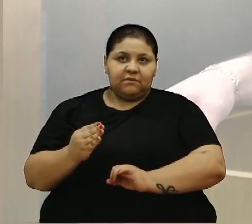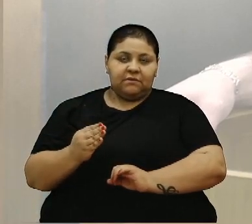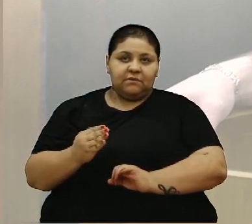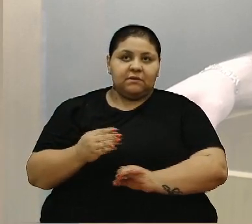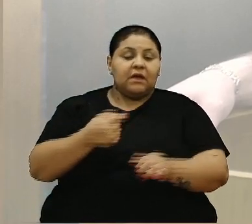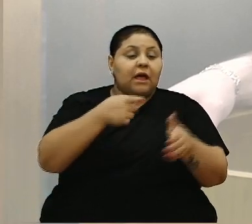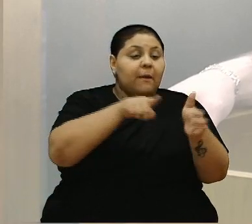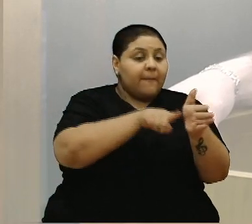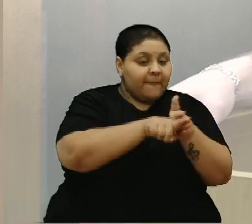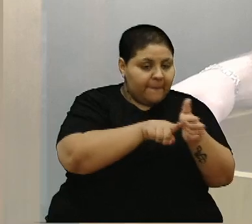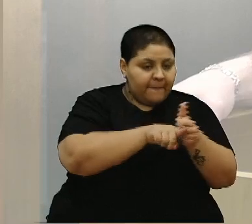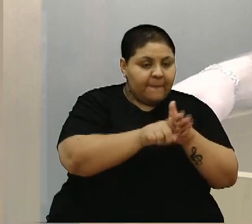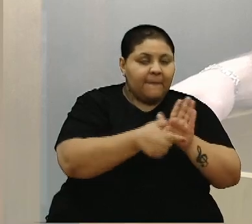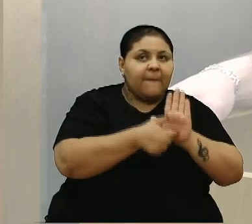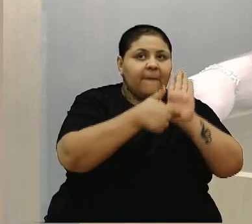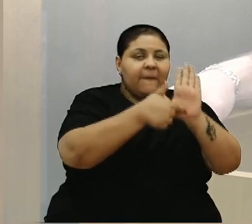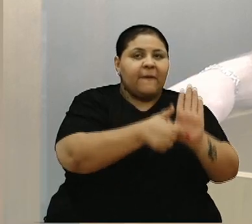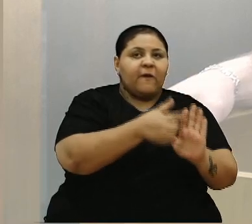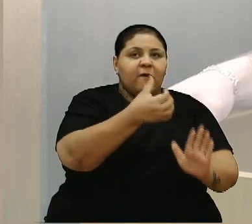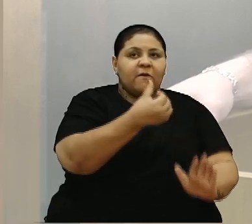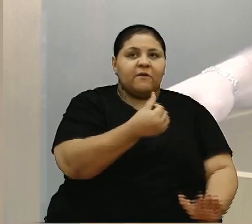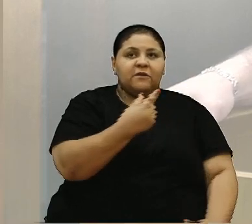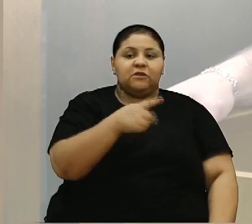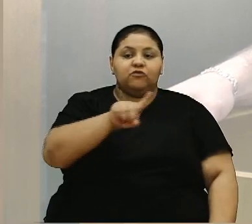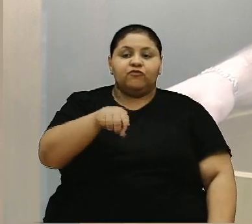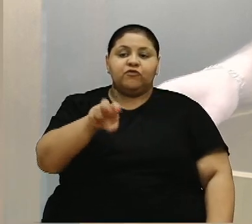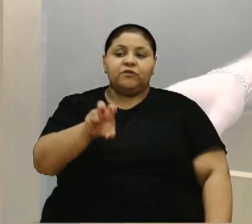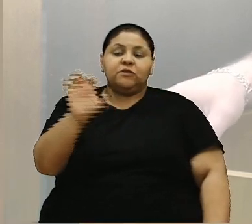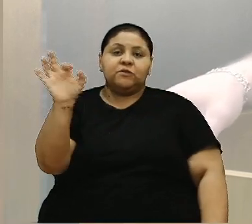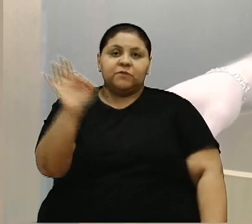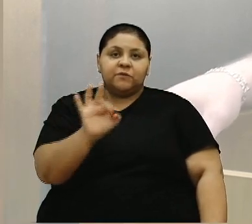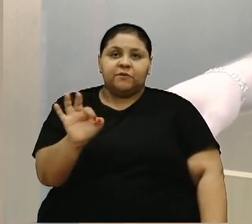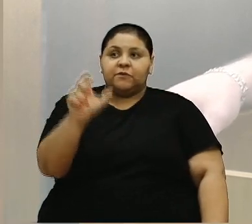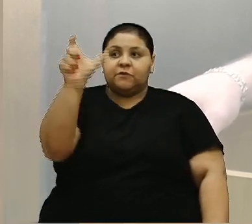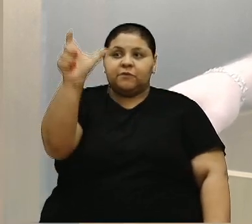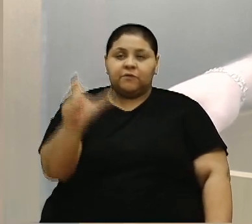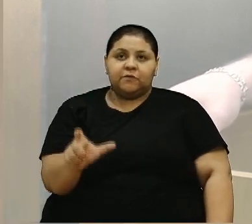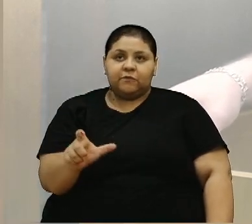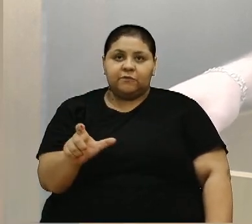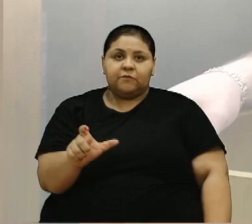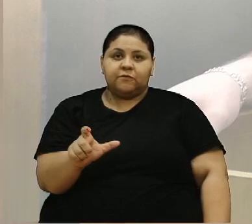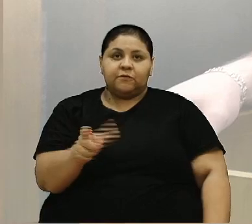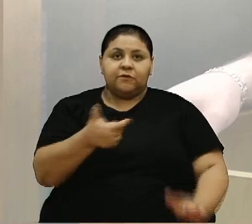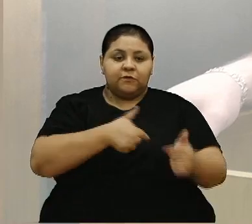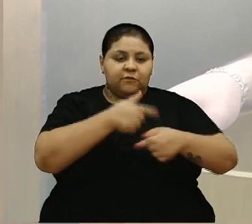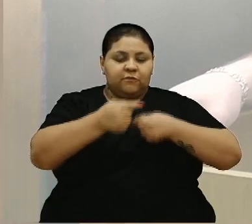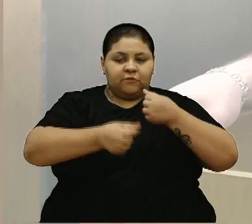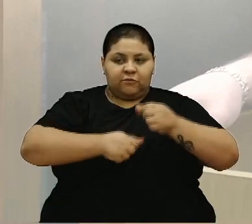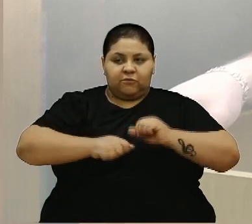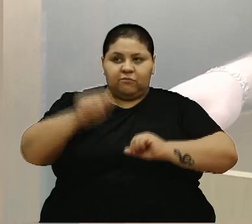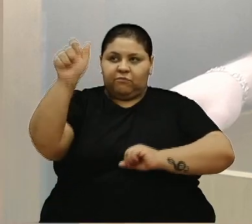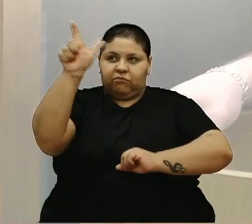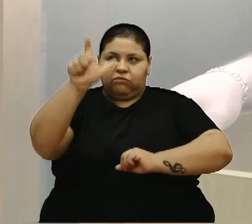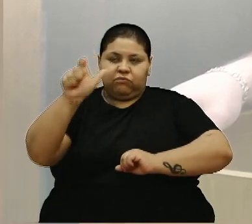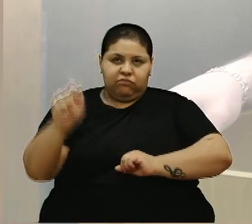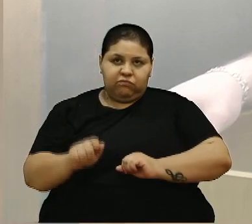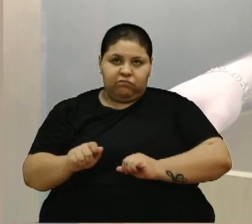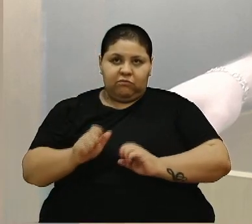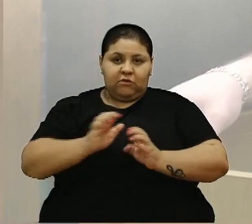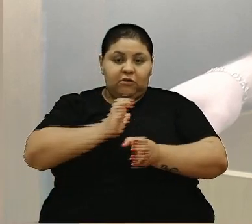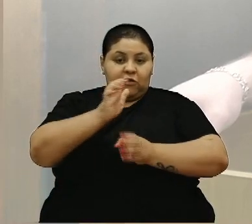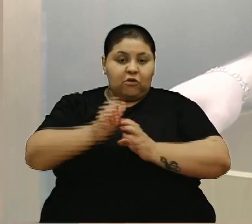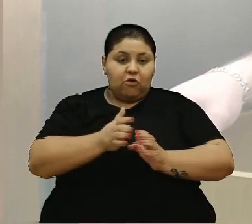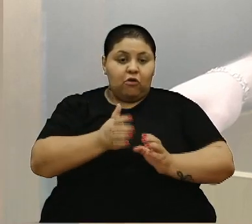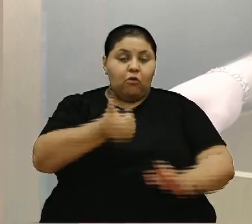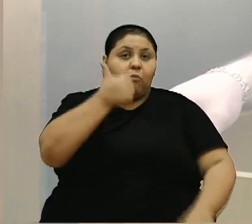pesquisa revela que 61,5% das pessoas à frente de negócios de afroempreendedorismo são